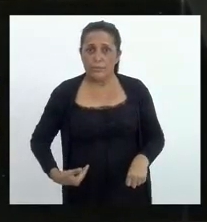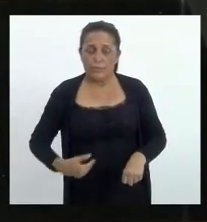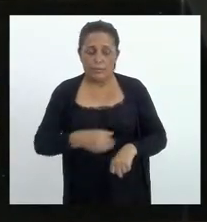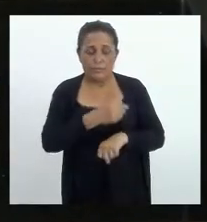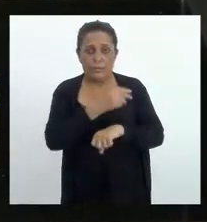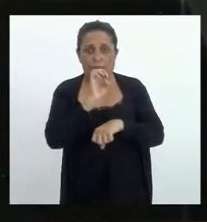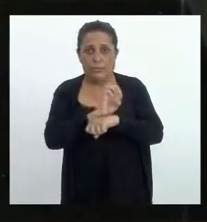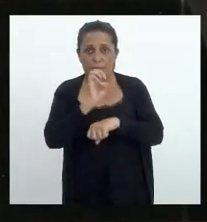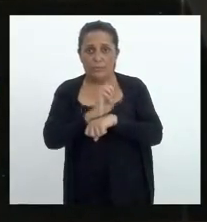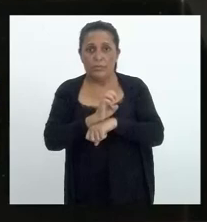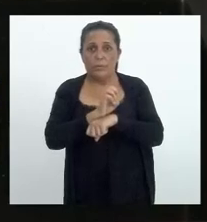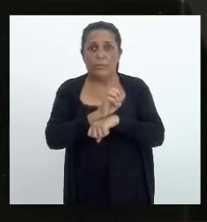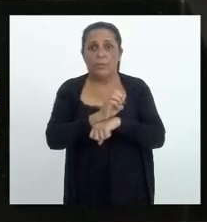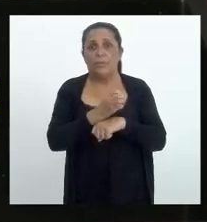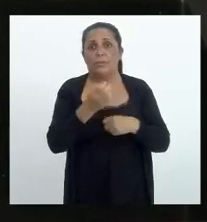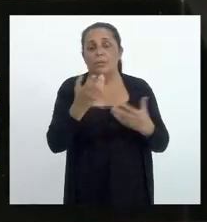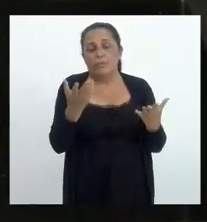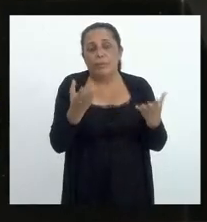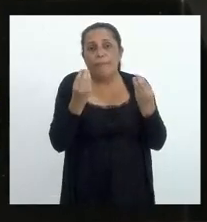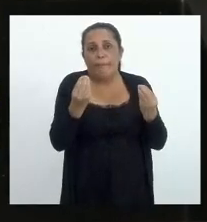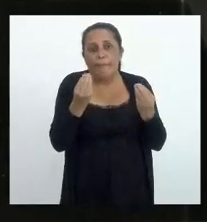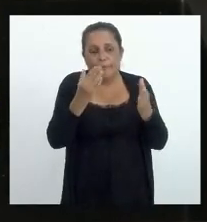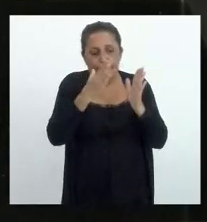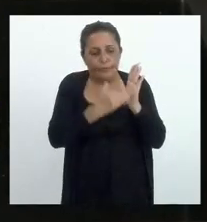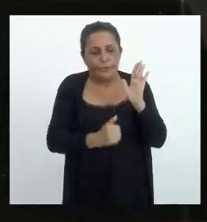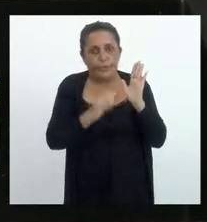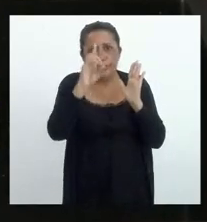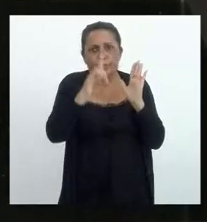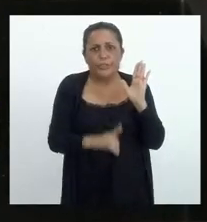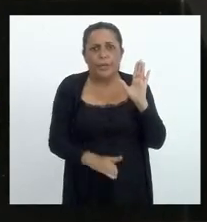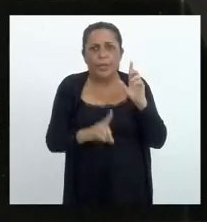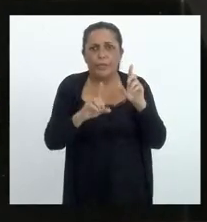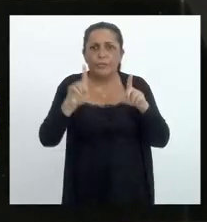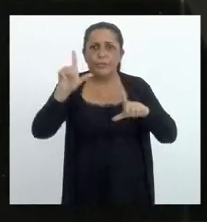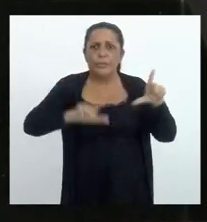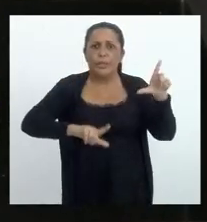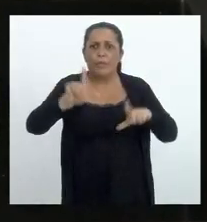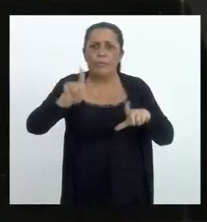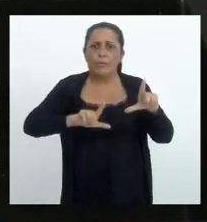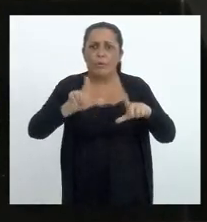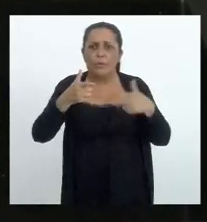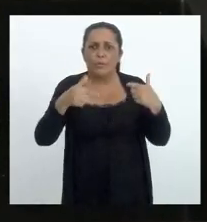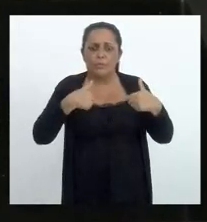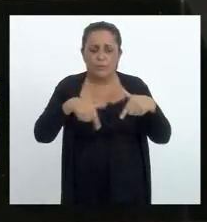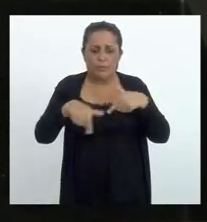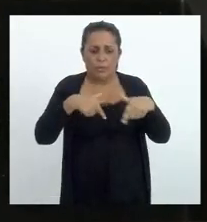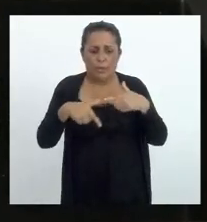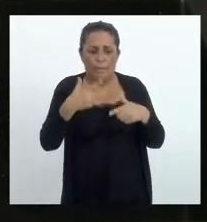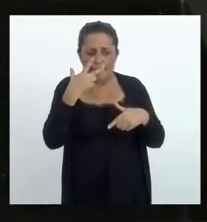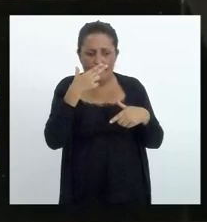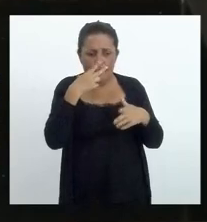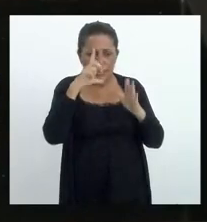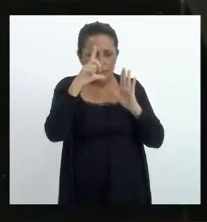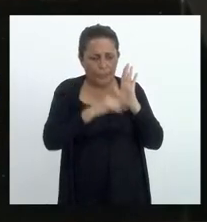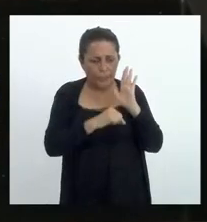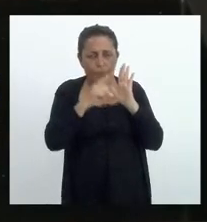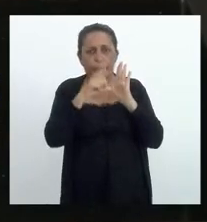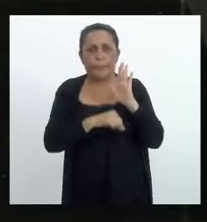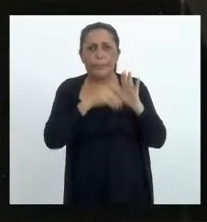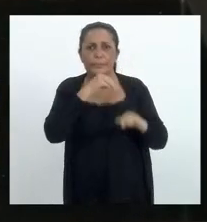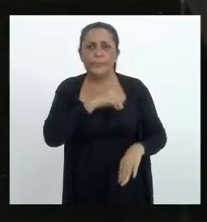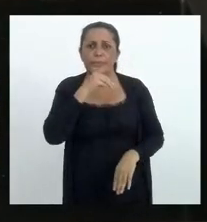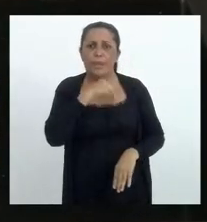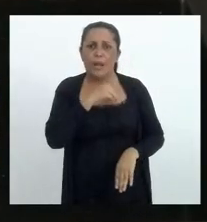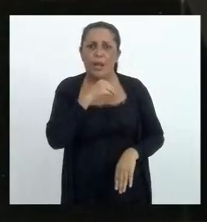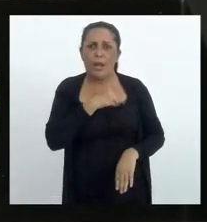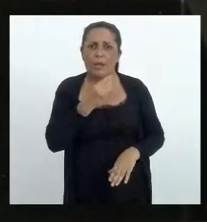poucos. Porque retirar os direitos dos servidores é a garantia da redução de renda desses